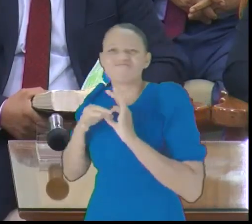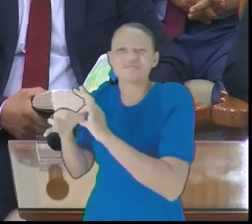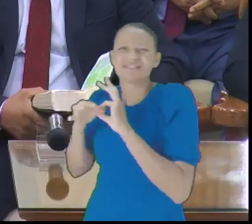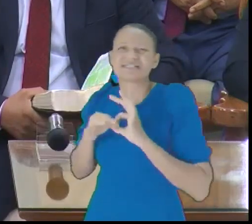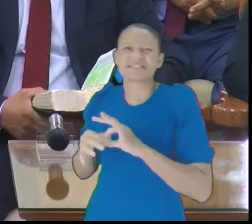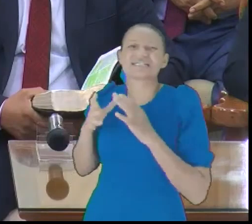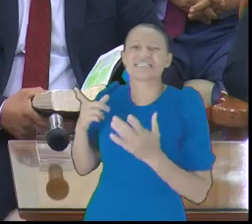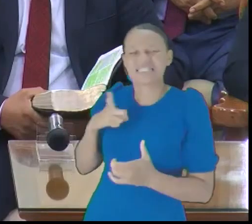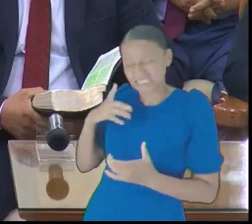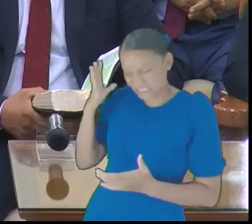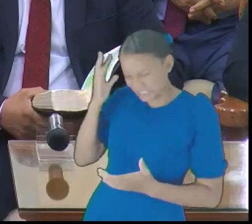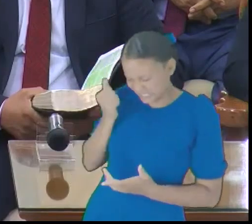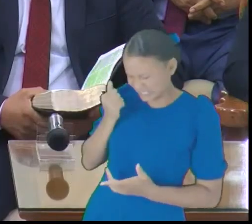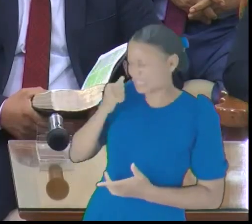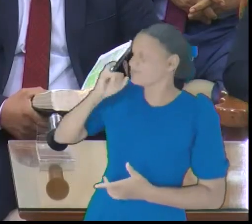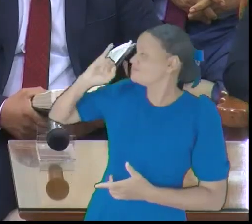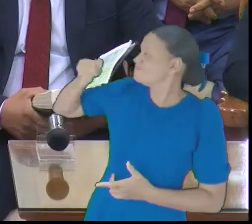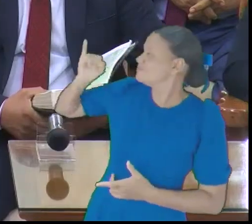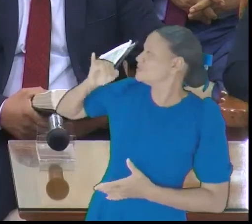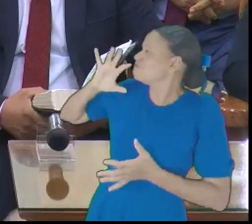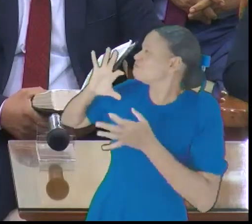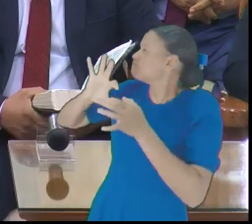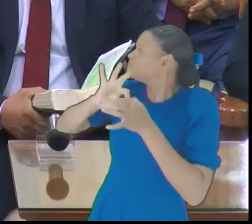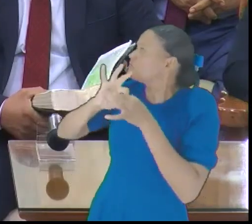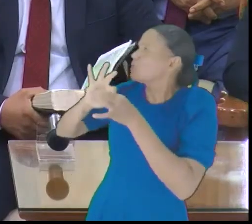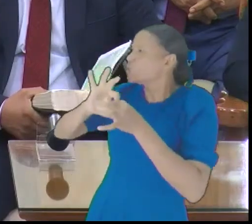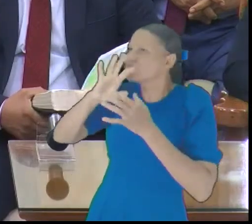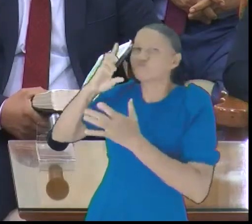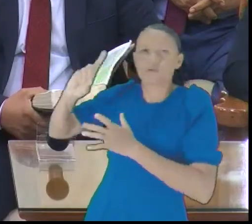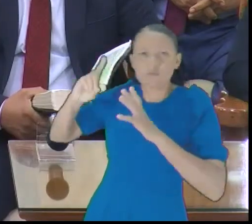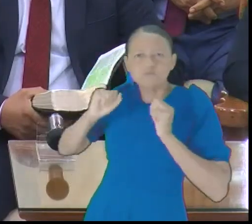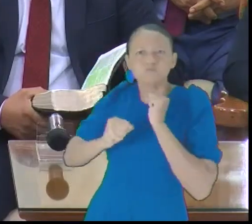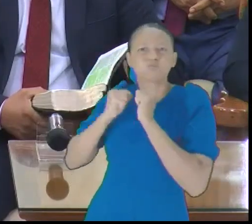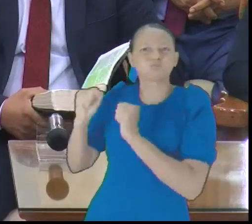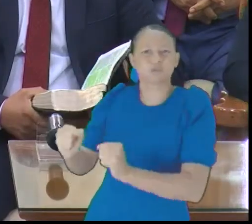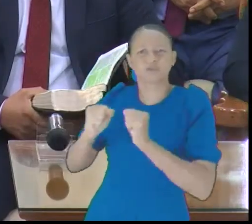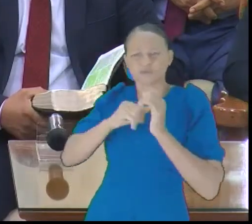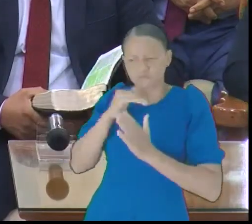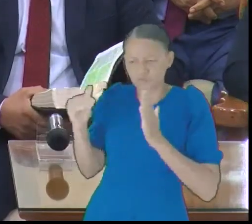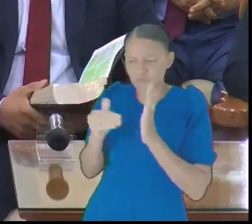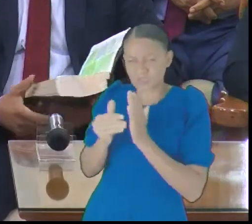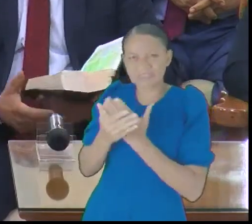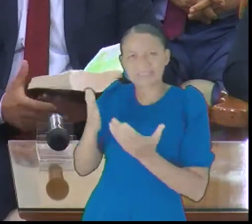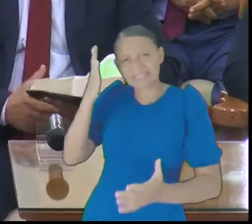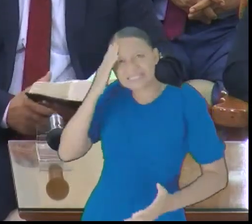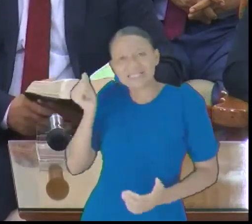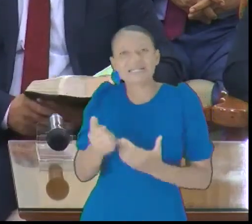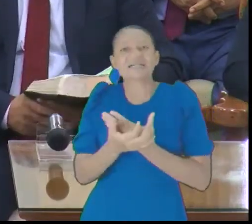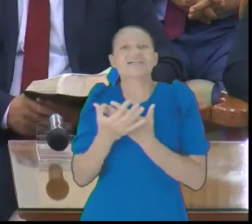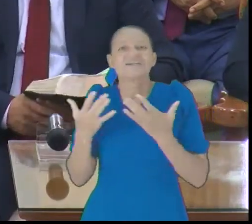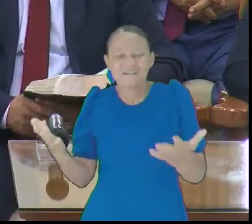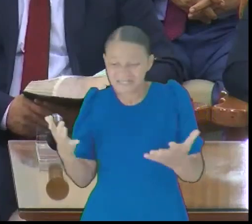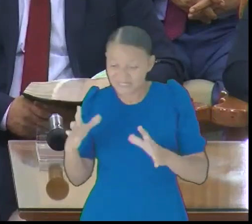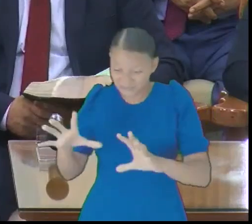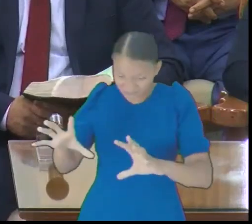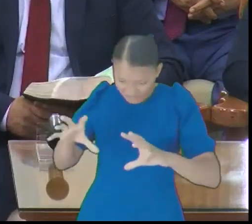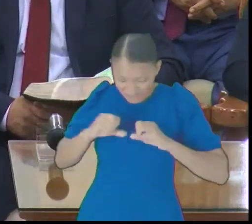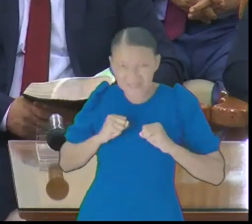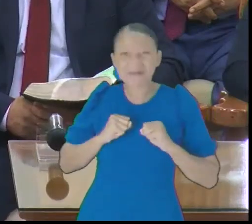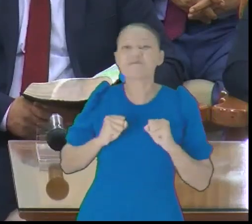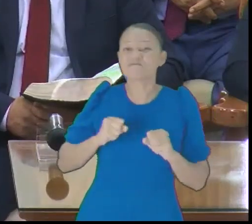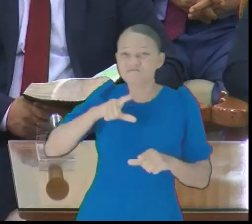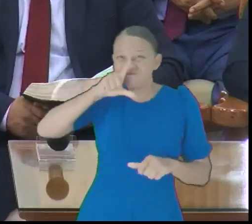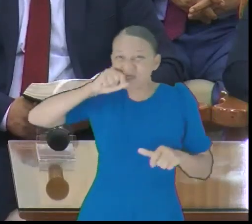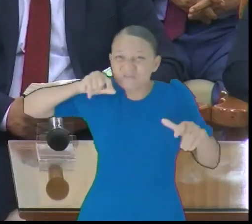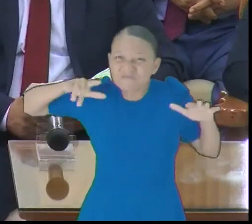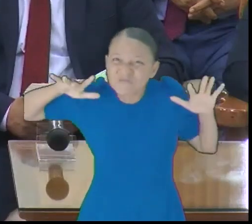ter comunhão com Jeová, com Todo-Poderoso. Ele sabe o que é isso. E é isso que a ave de rapina